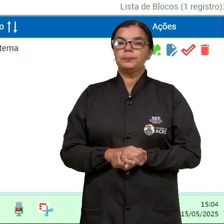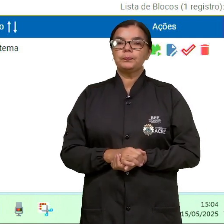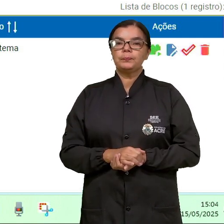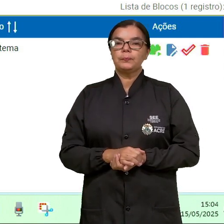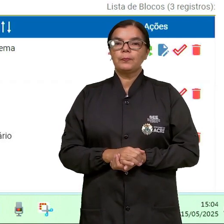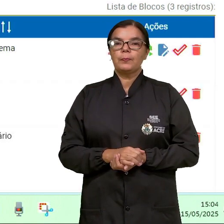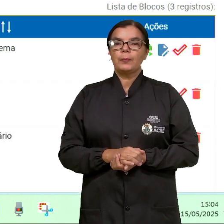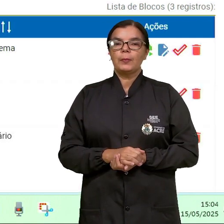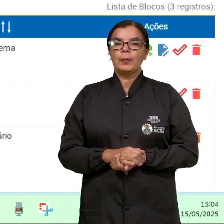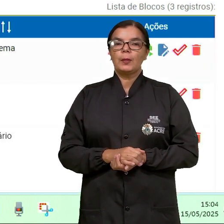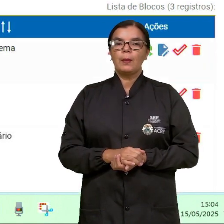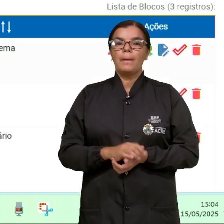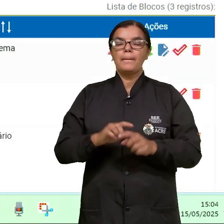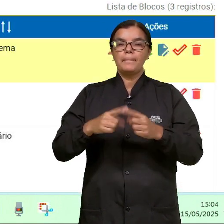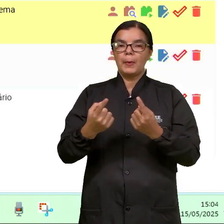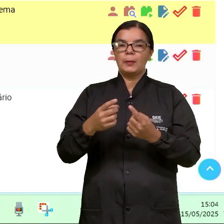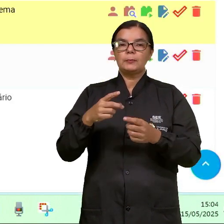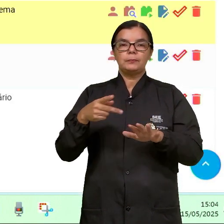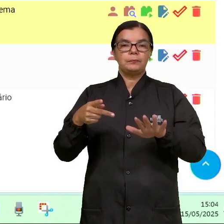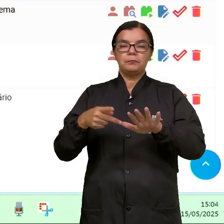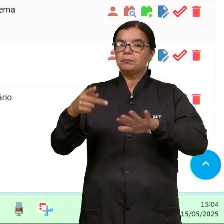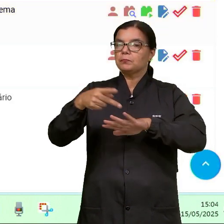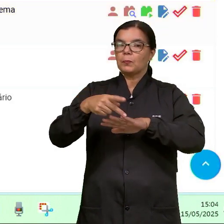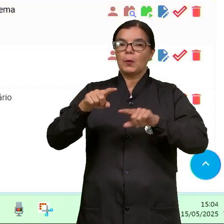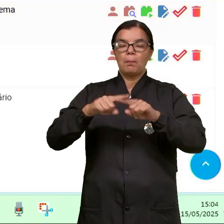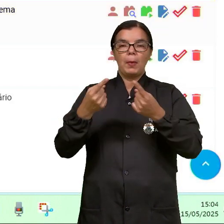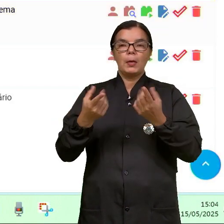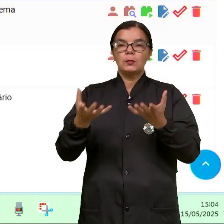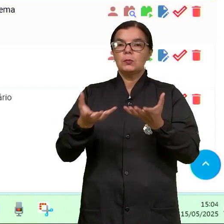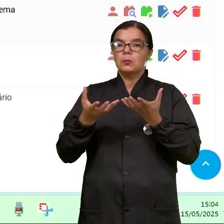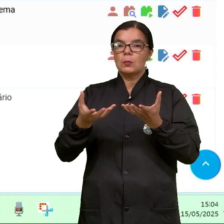tá? Mas não quero que seja prioritário, eu quero que seja um bloco.